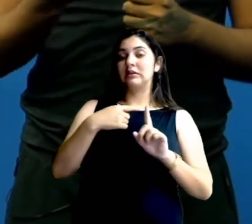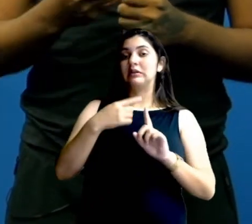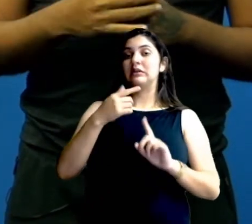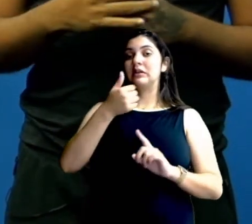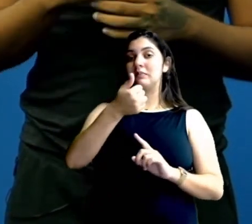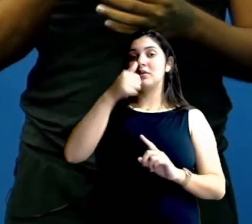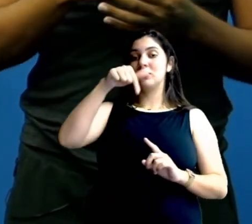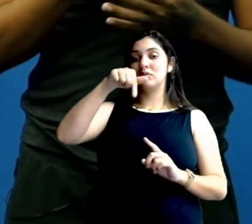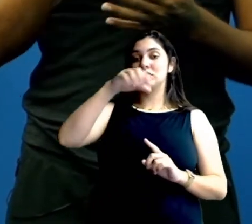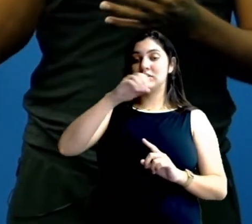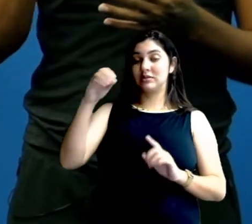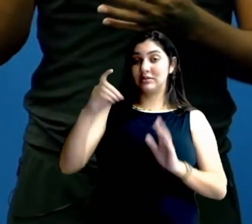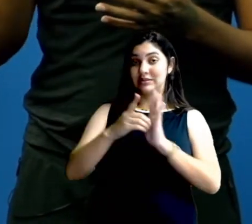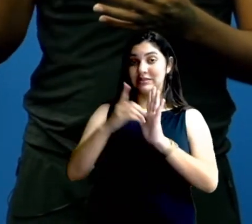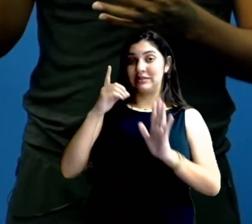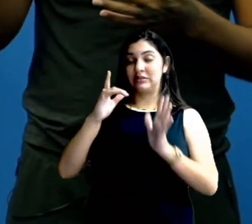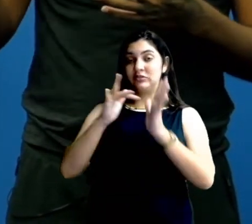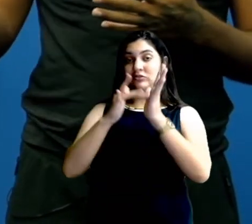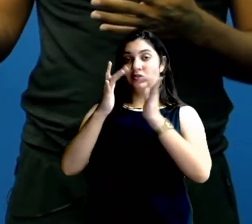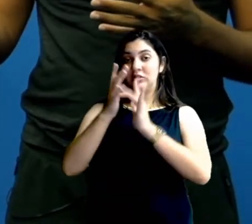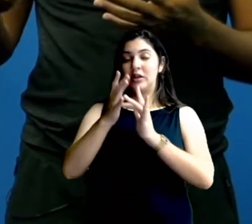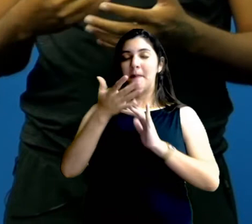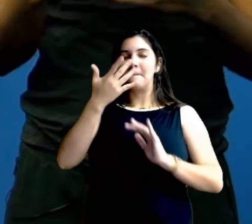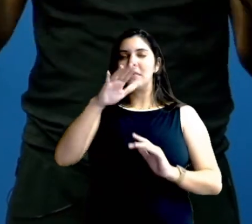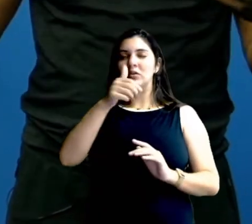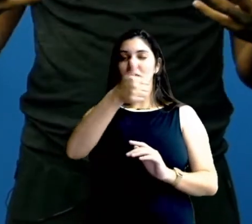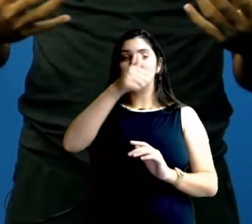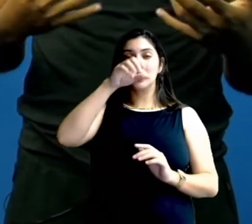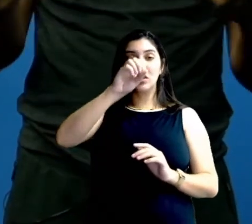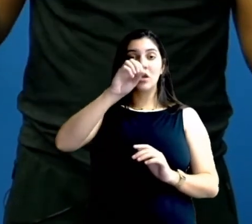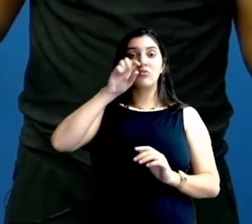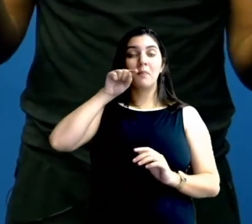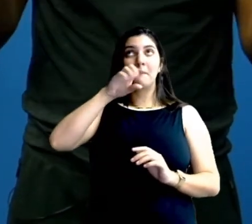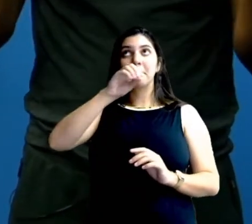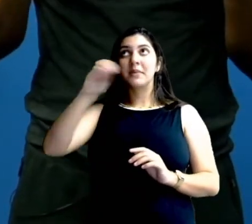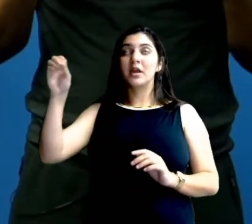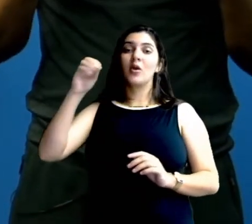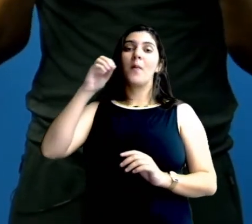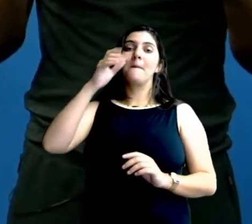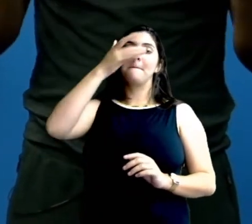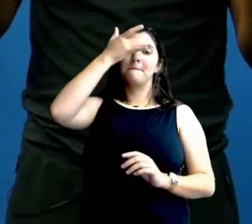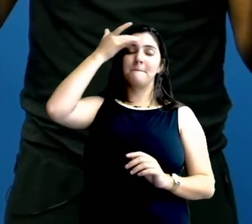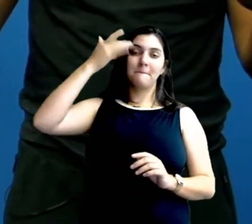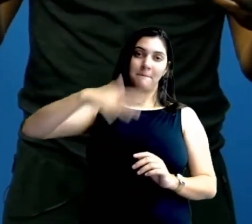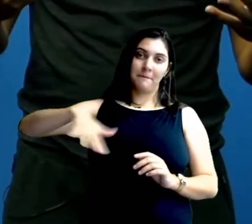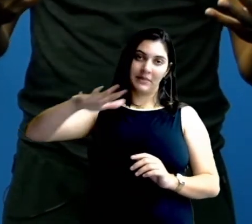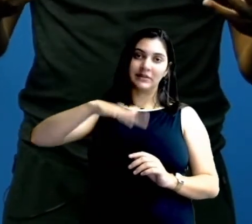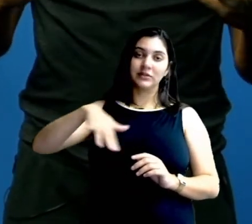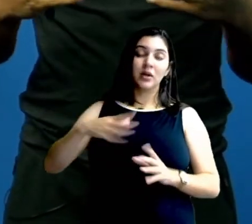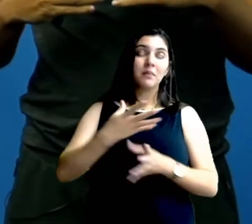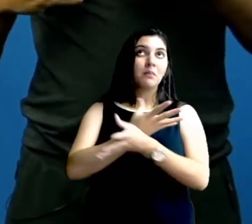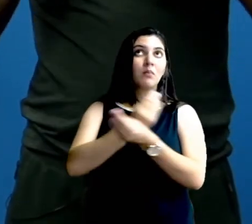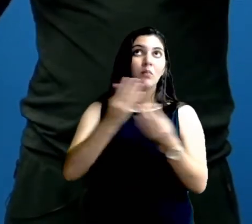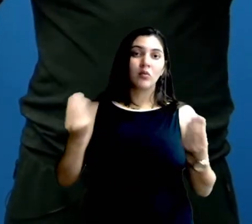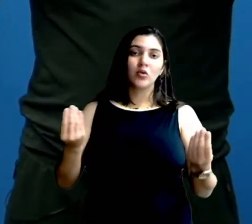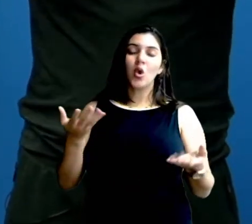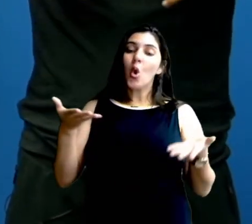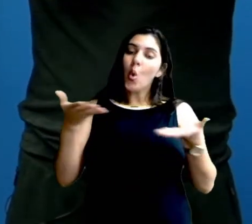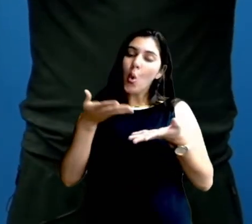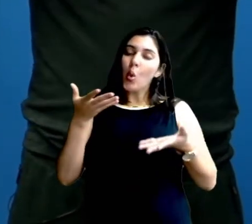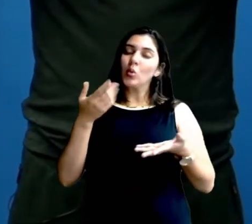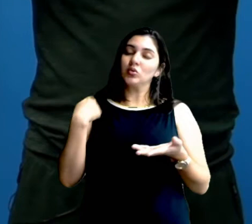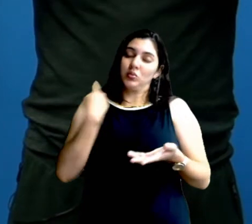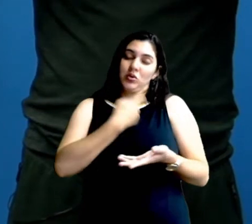1700 antes de Cristo Ela chegou até 10 mil habitantes isto para época era muito hoje para gente não parece tanto tá